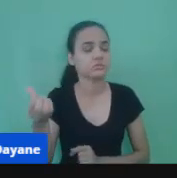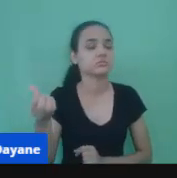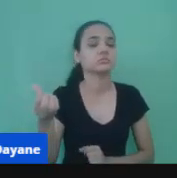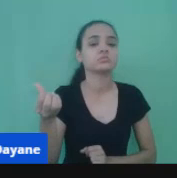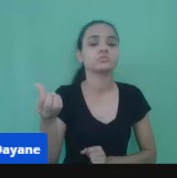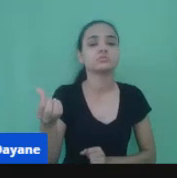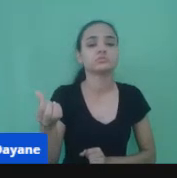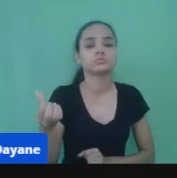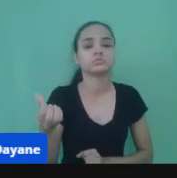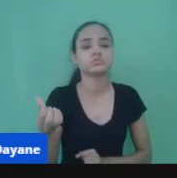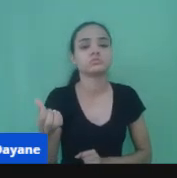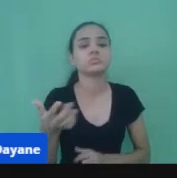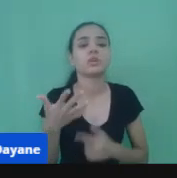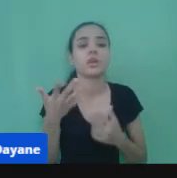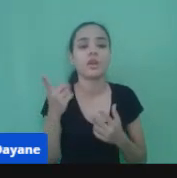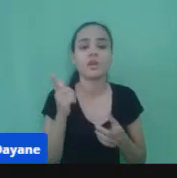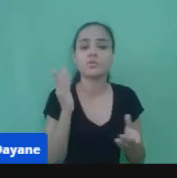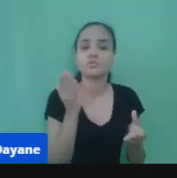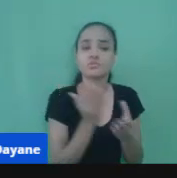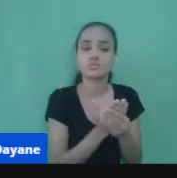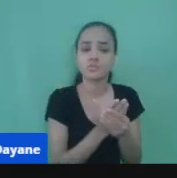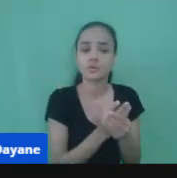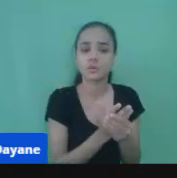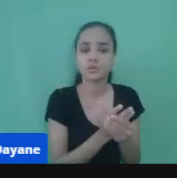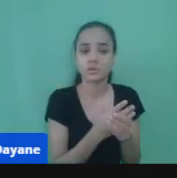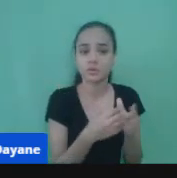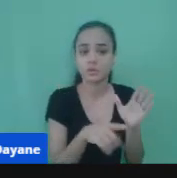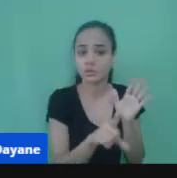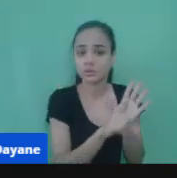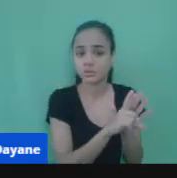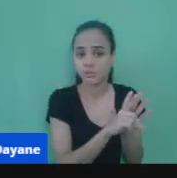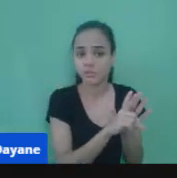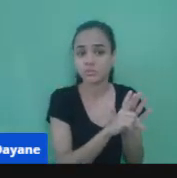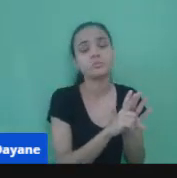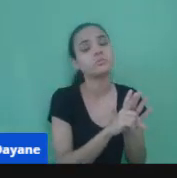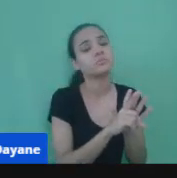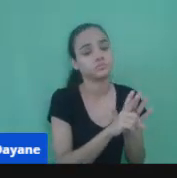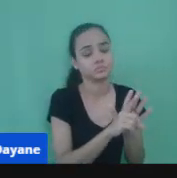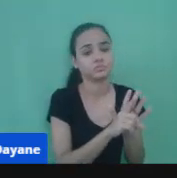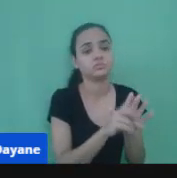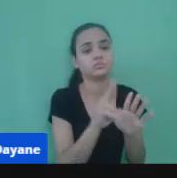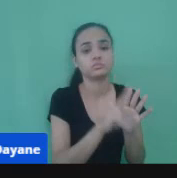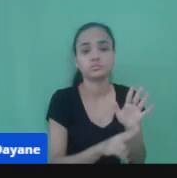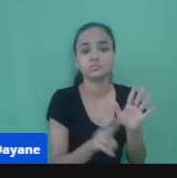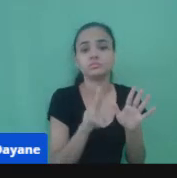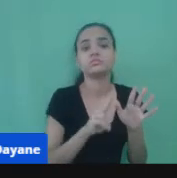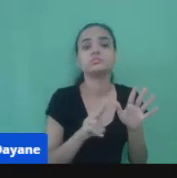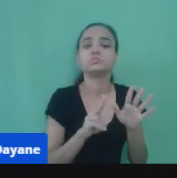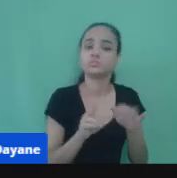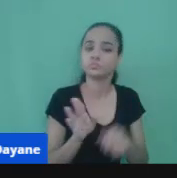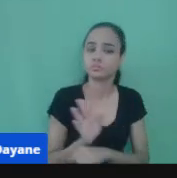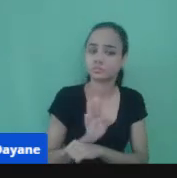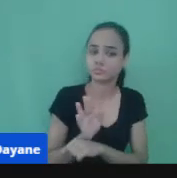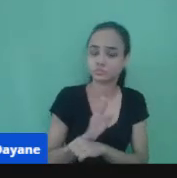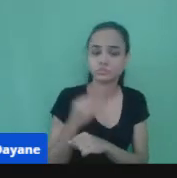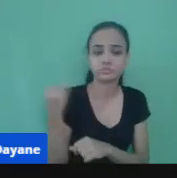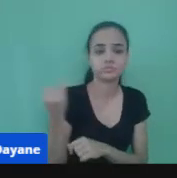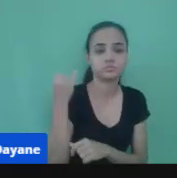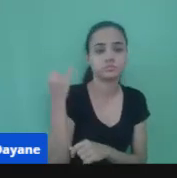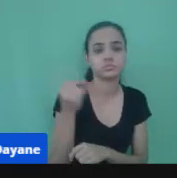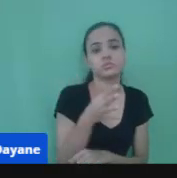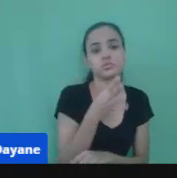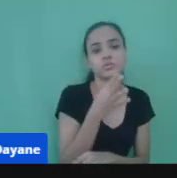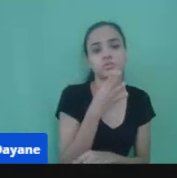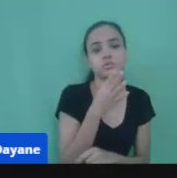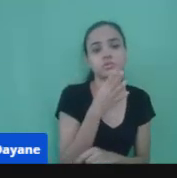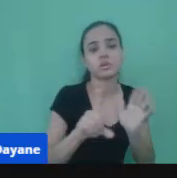vai ser como um documento legal de apoio à utilização desses filmes. Então, é importante conhecer a lei para você fazer